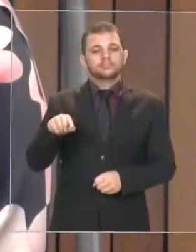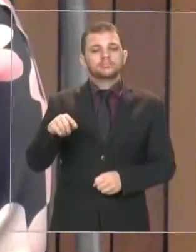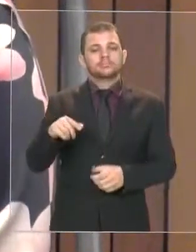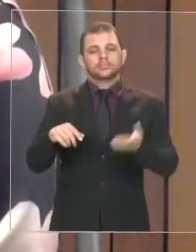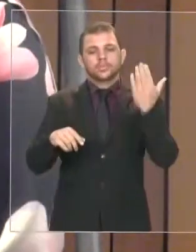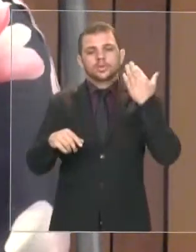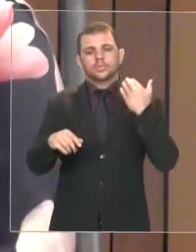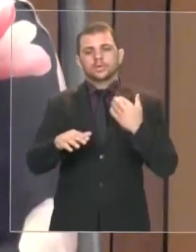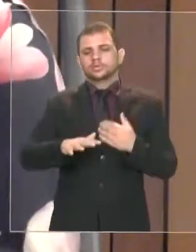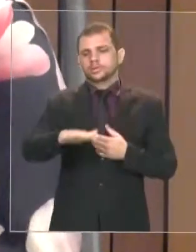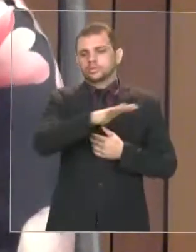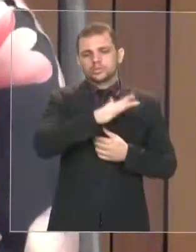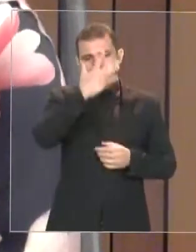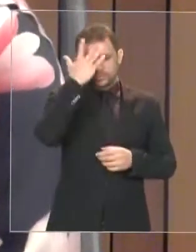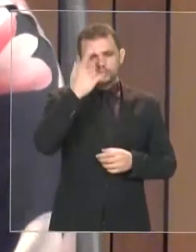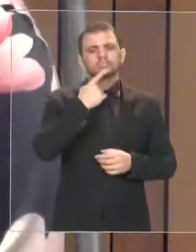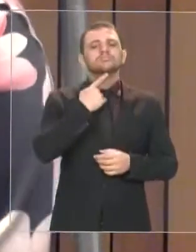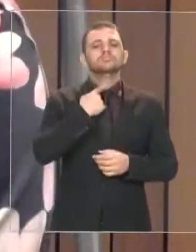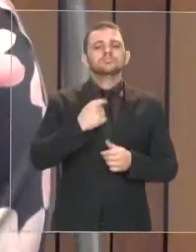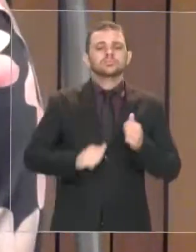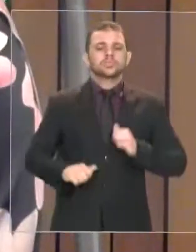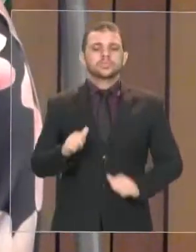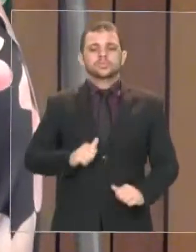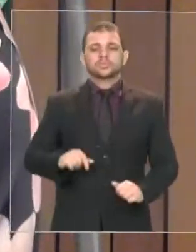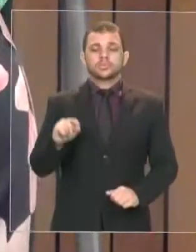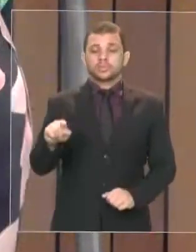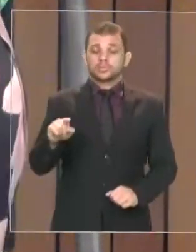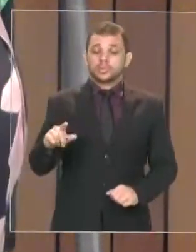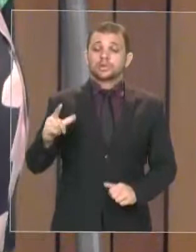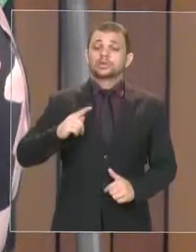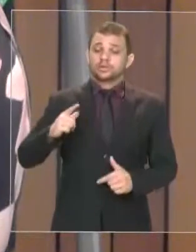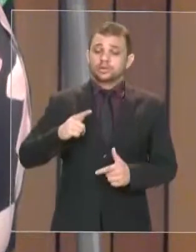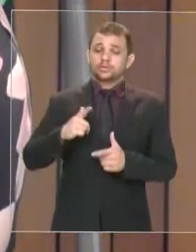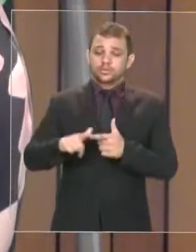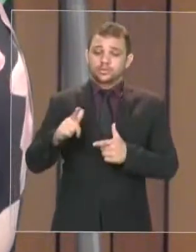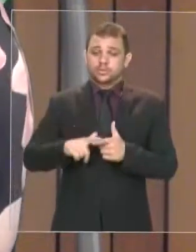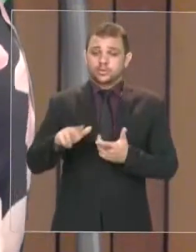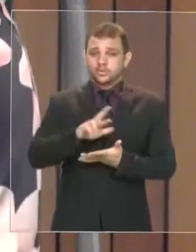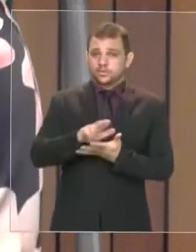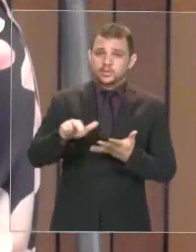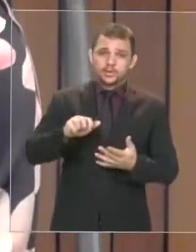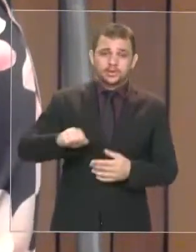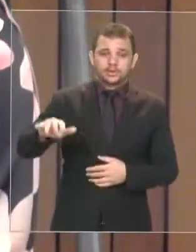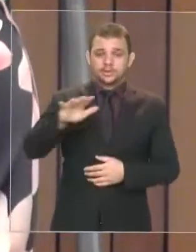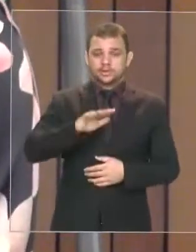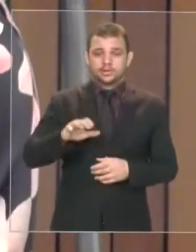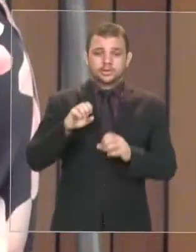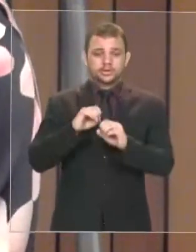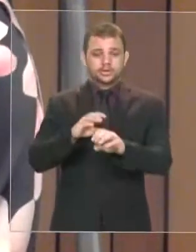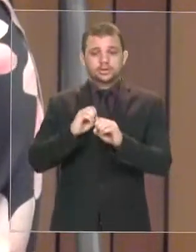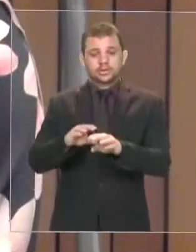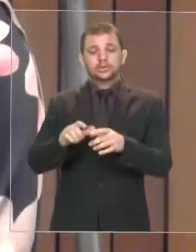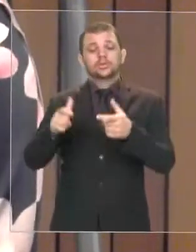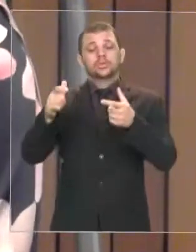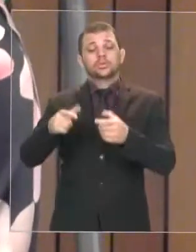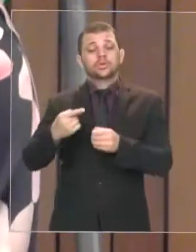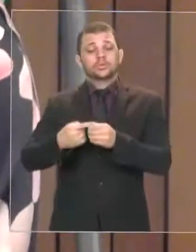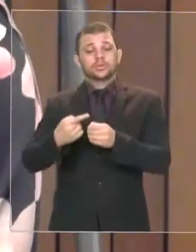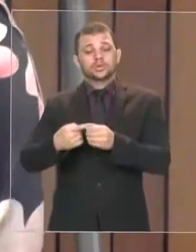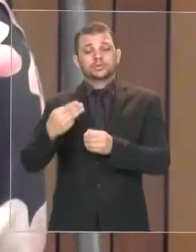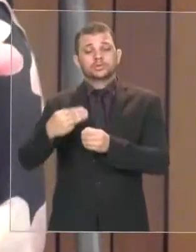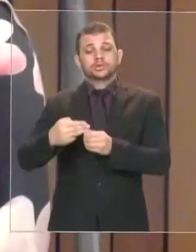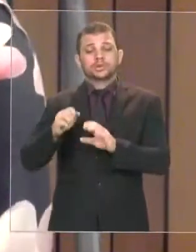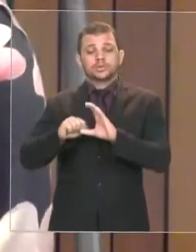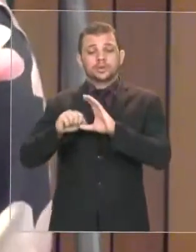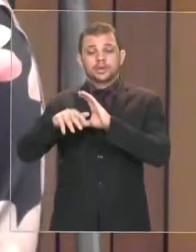desejada, que deu, vamos dizer assim, bastante transtornos para a educação do município de Carolina, para os